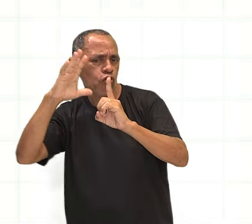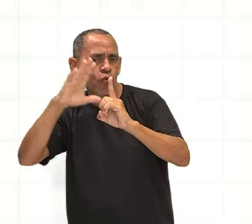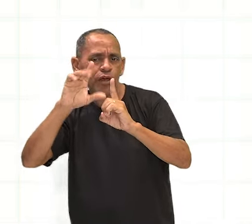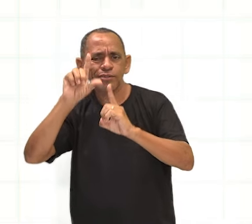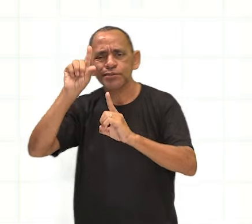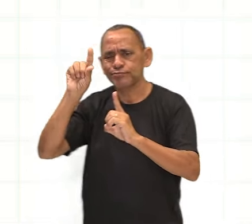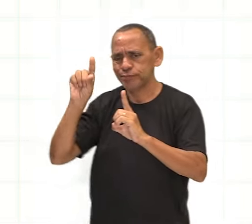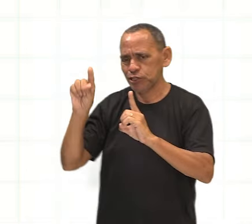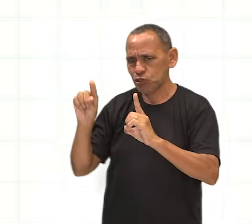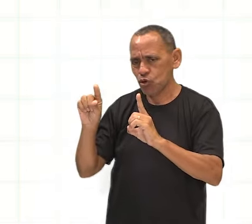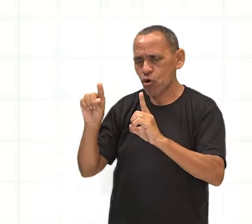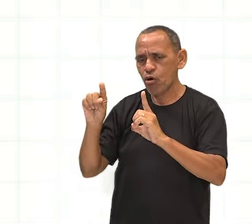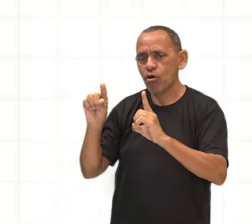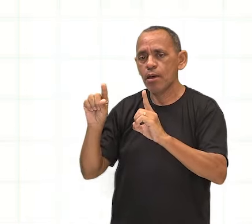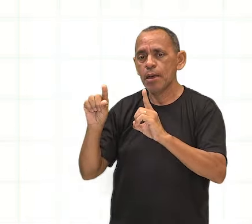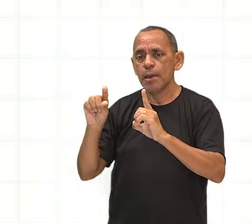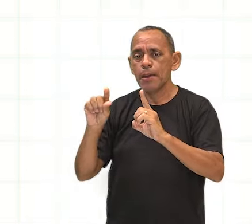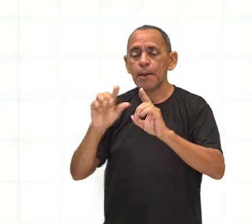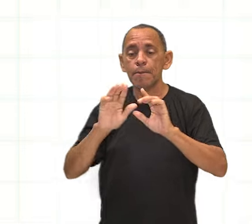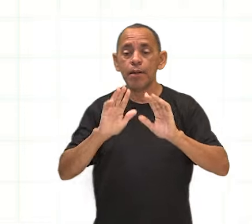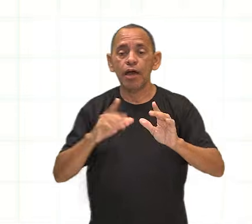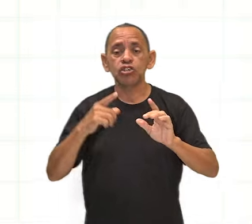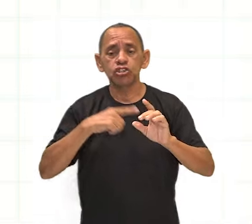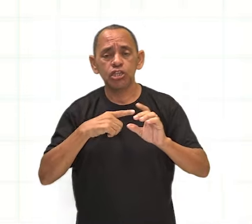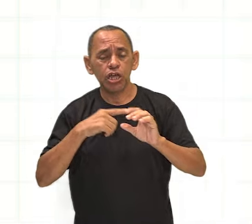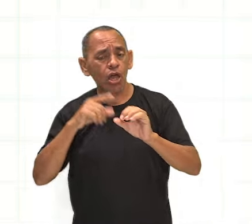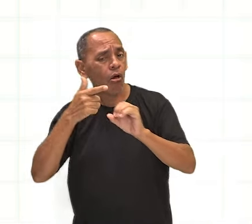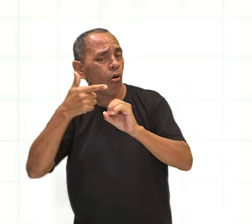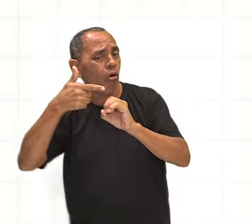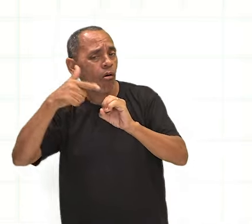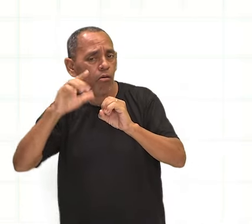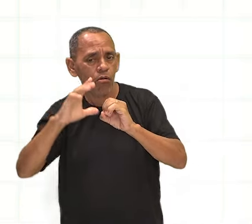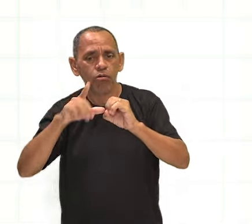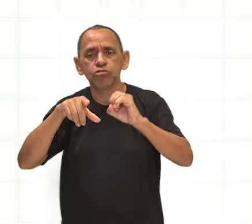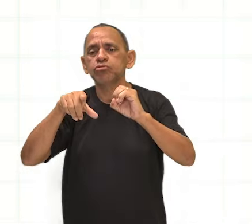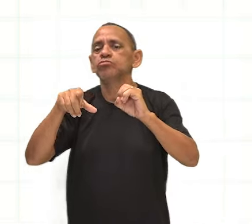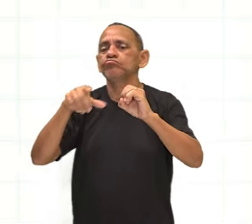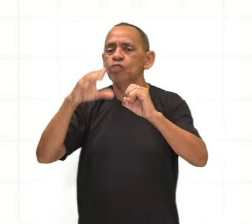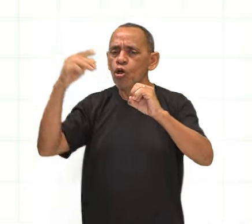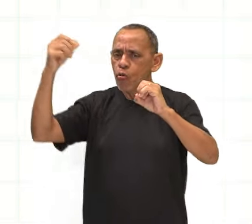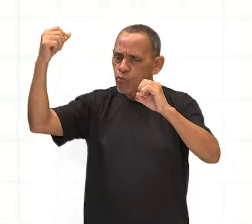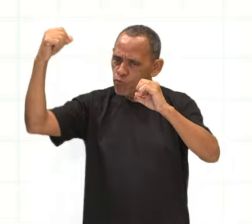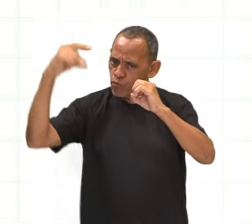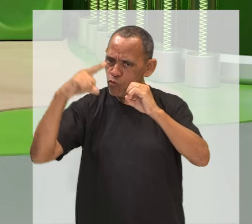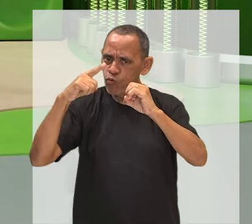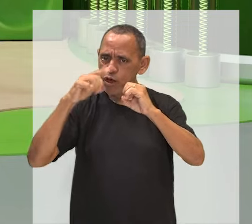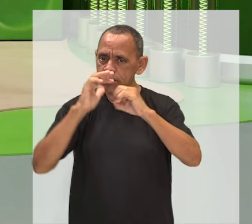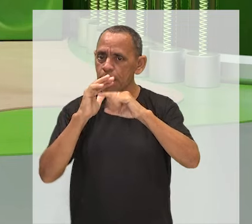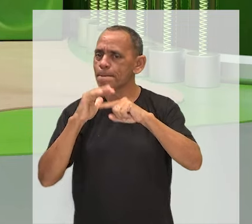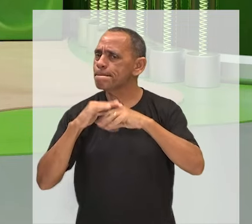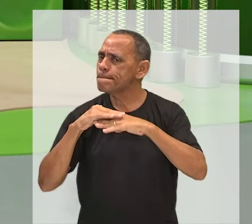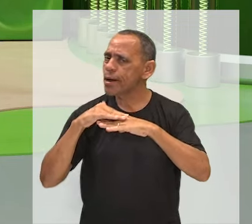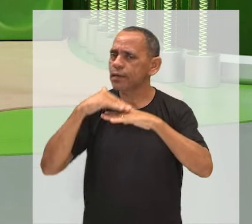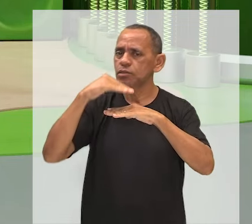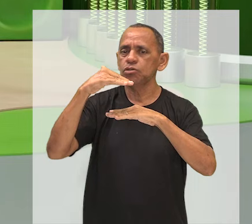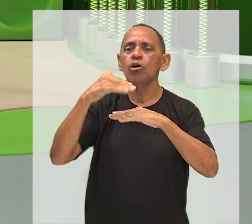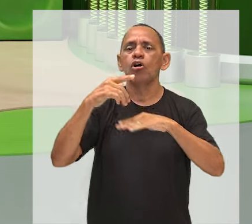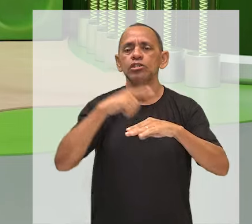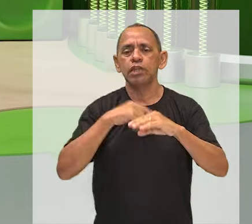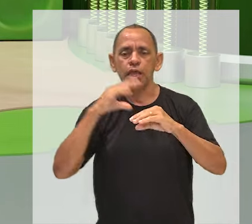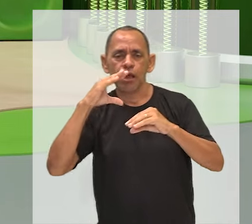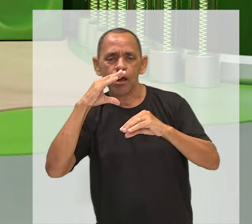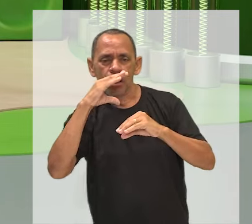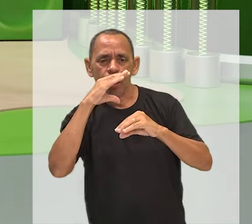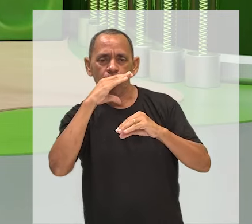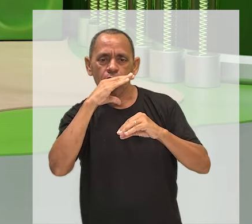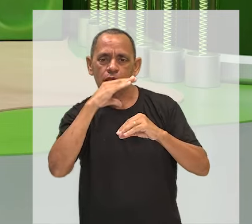menos energia. E se tem menos energia, a gente vai ter ali menos calor, né? Então, por isso ali